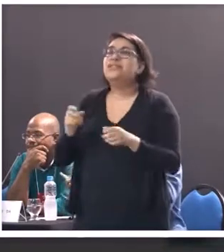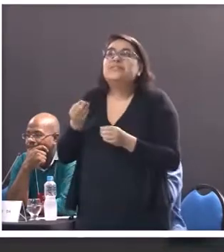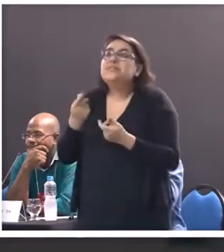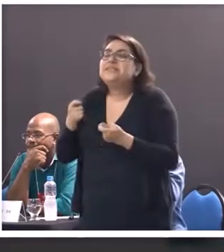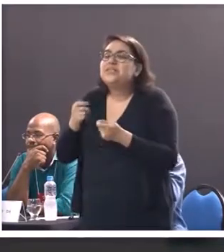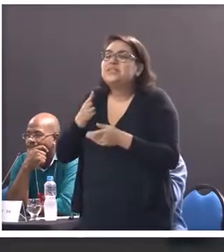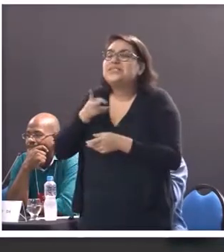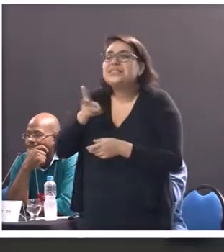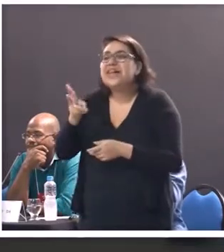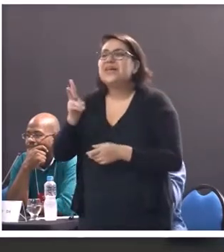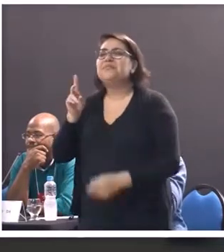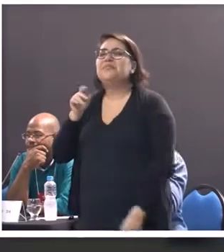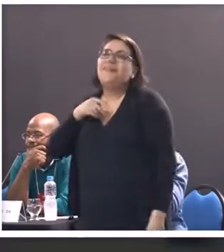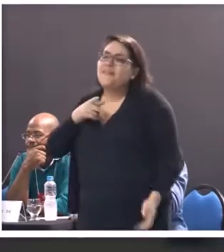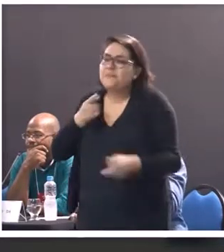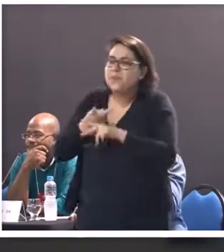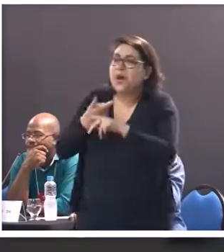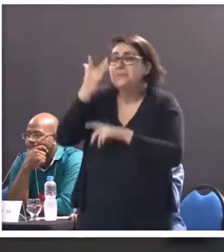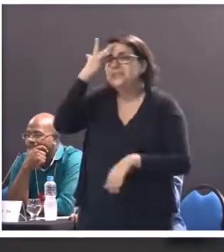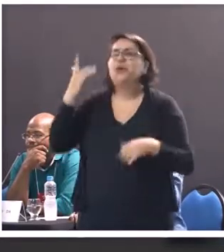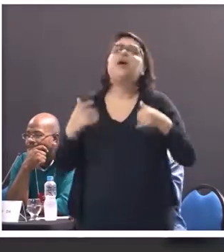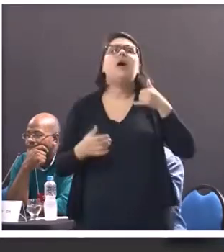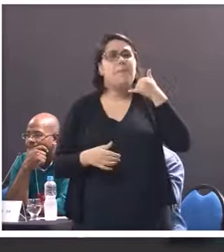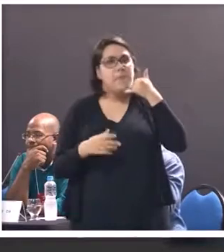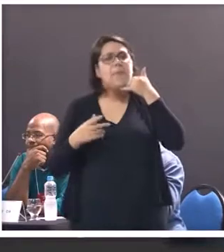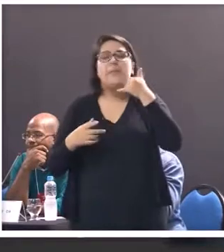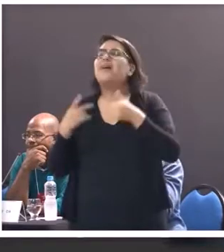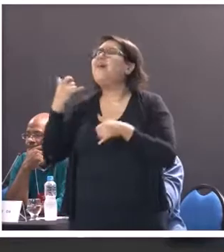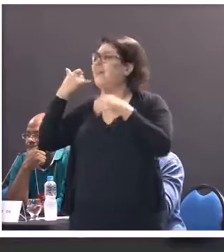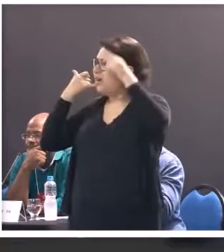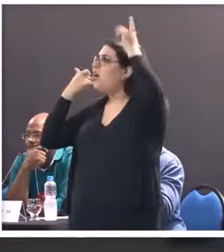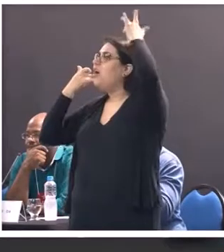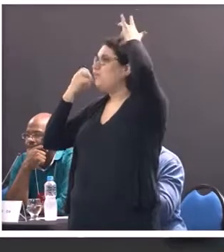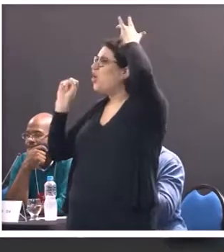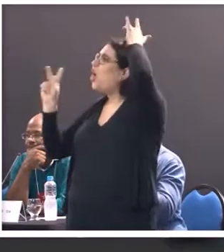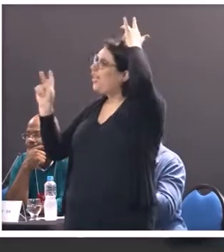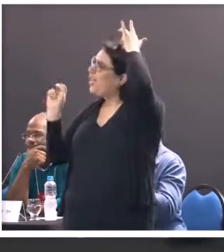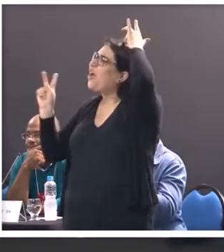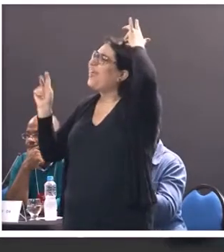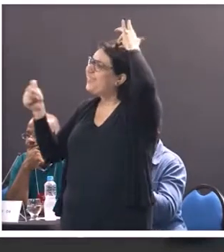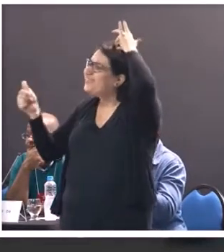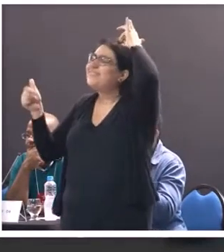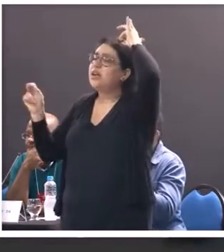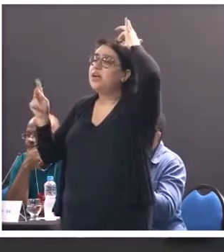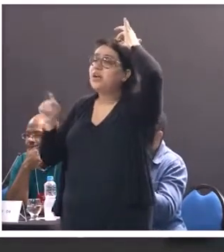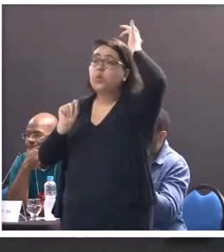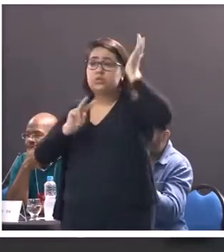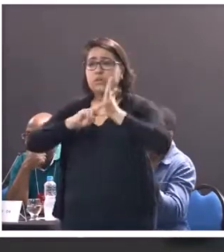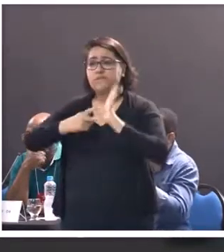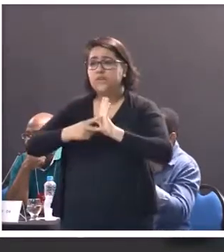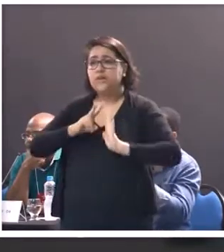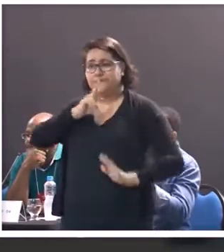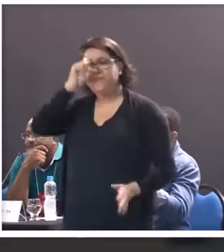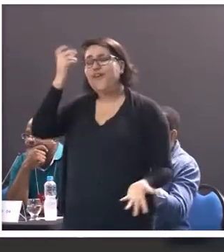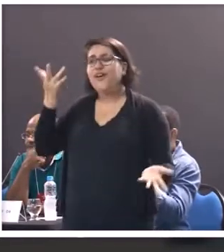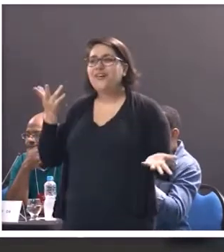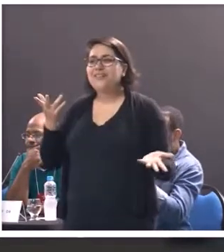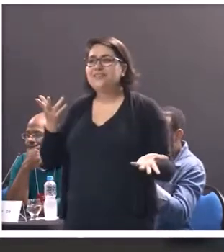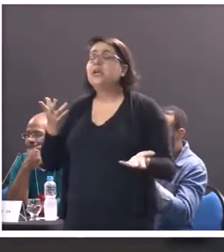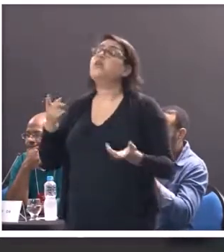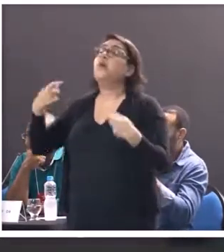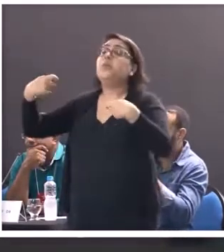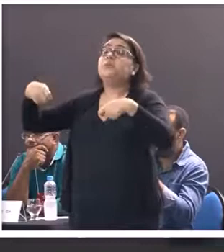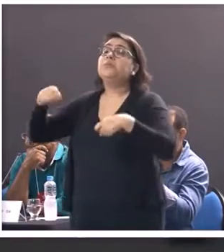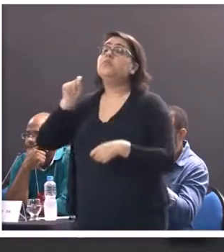algum local, e está a pessoa falando, você, tá bom, ok, pode deixar. Isso é indicador. E é importante